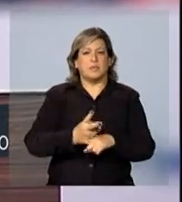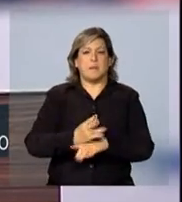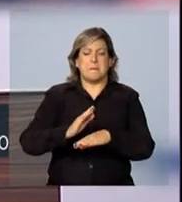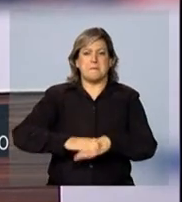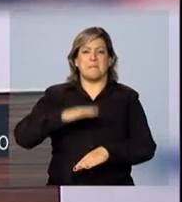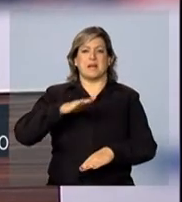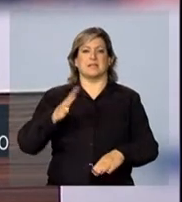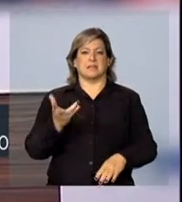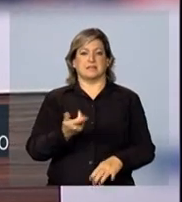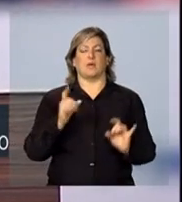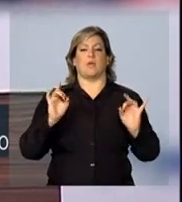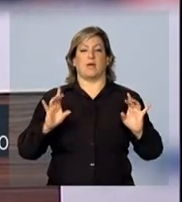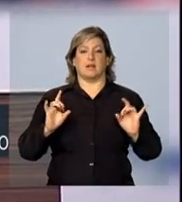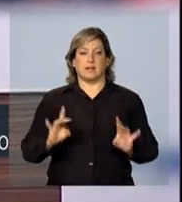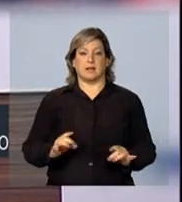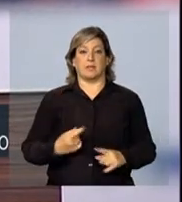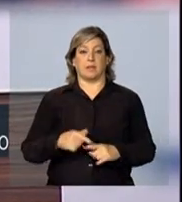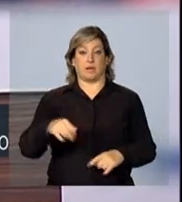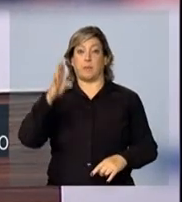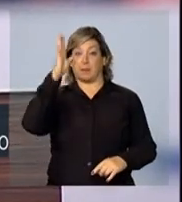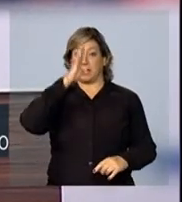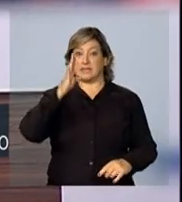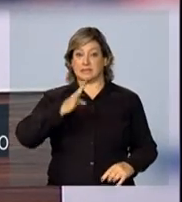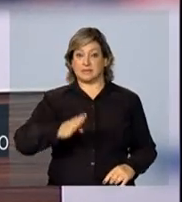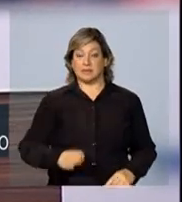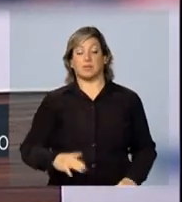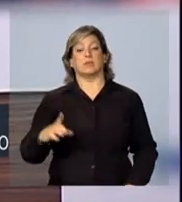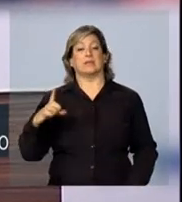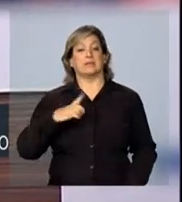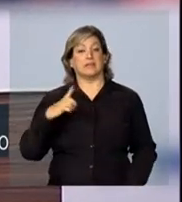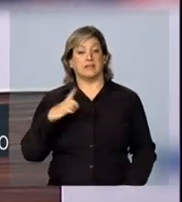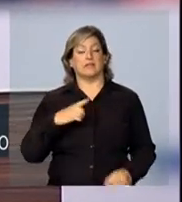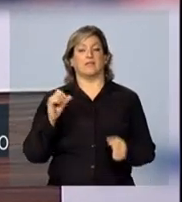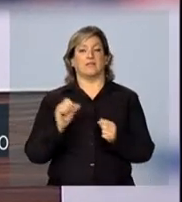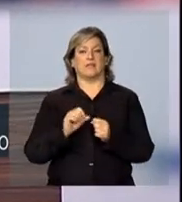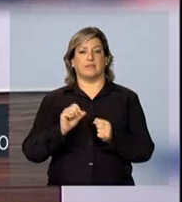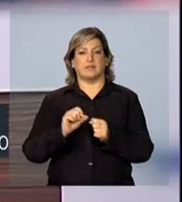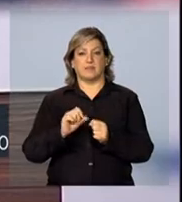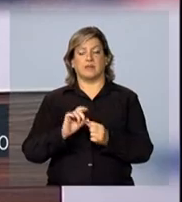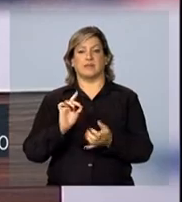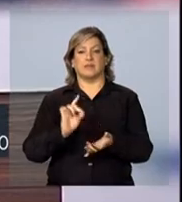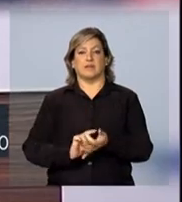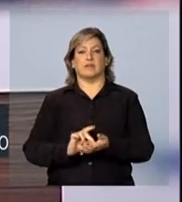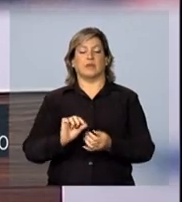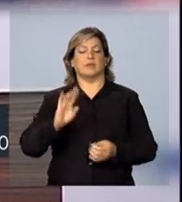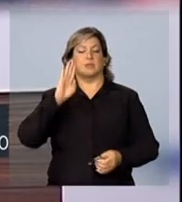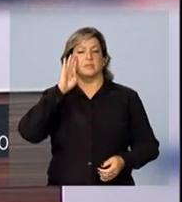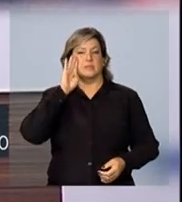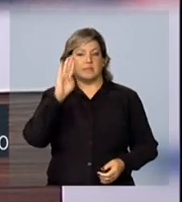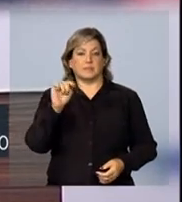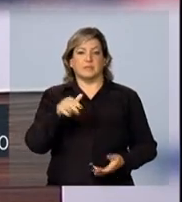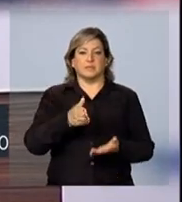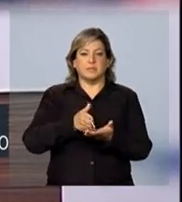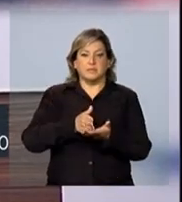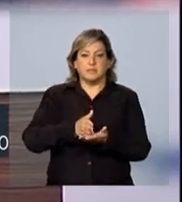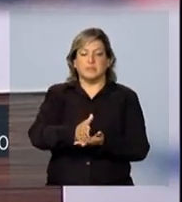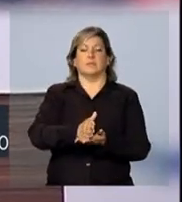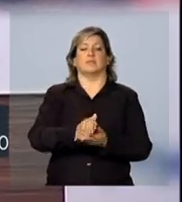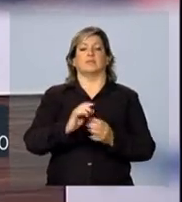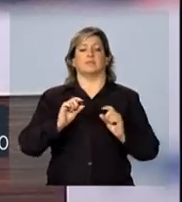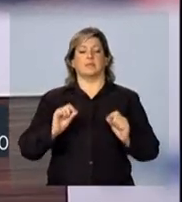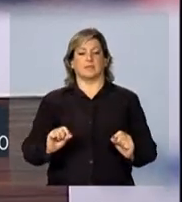mais excelência mais qualidade o Brasil tem se colocado realmente No Limiar na